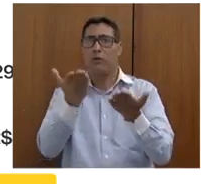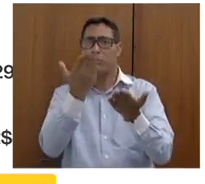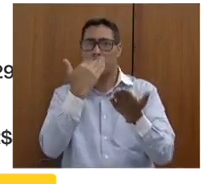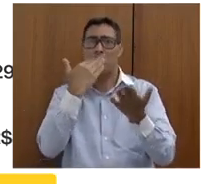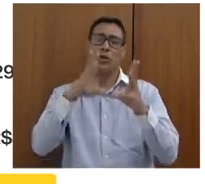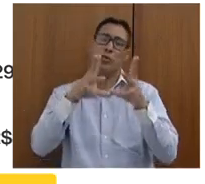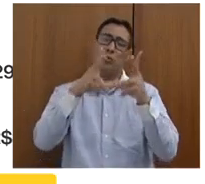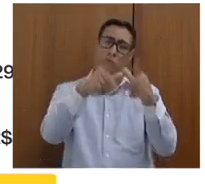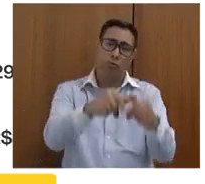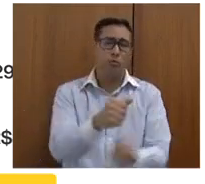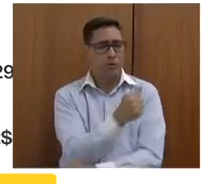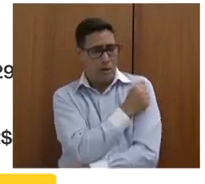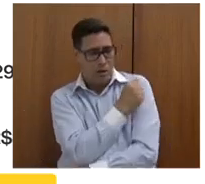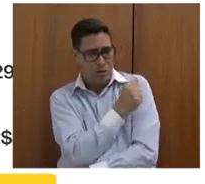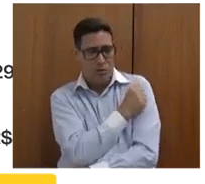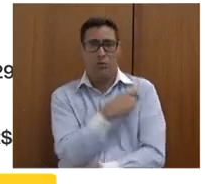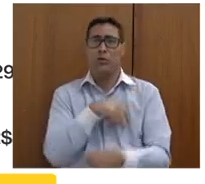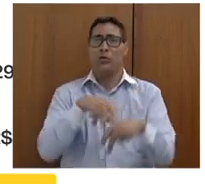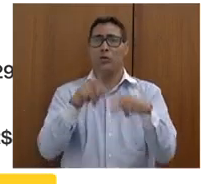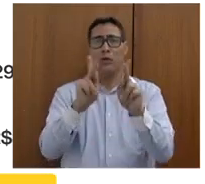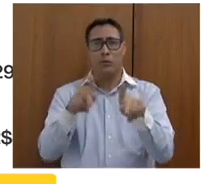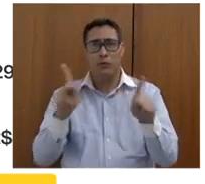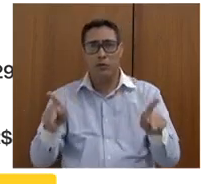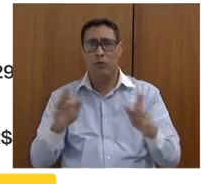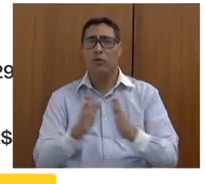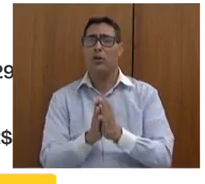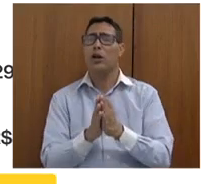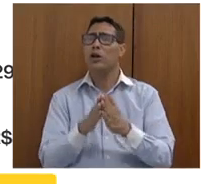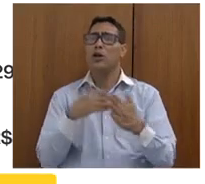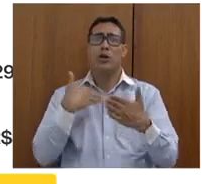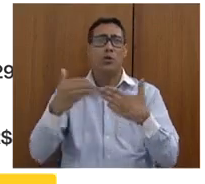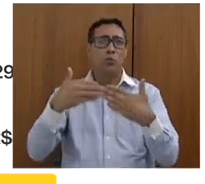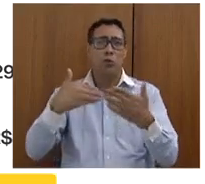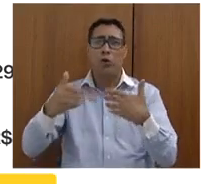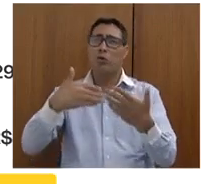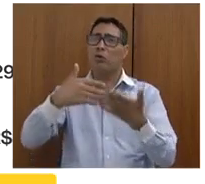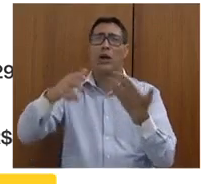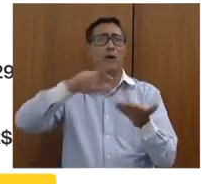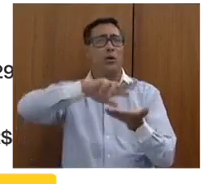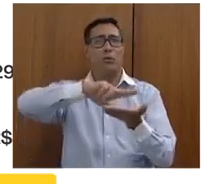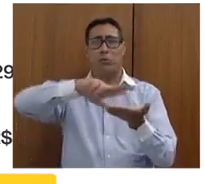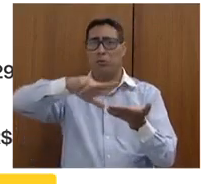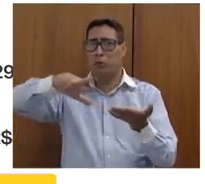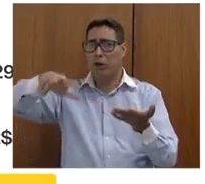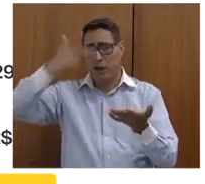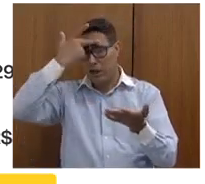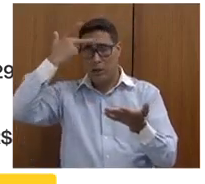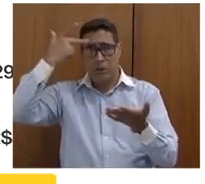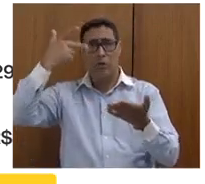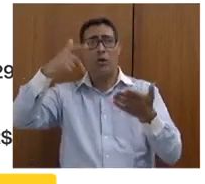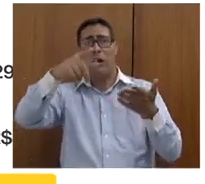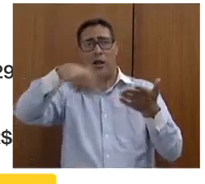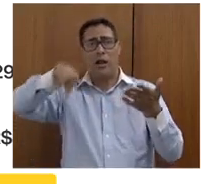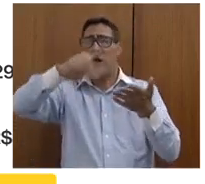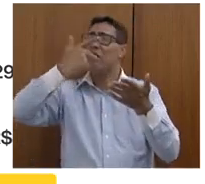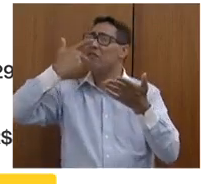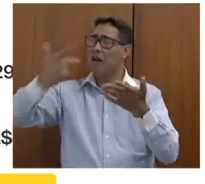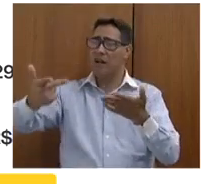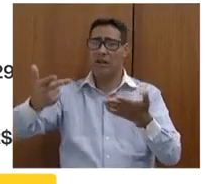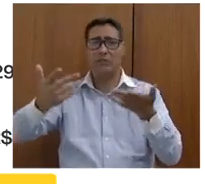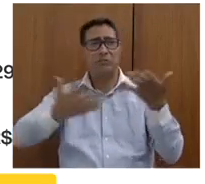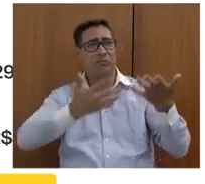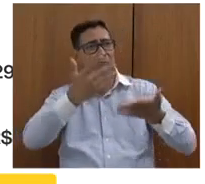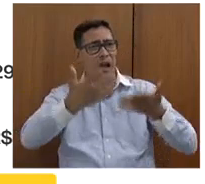servidores e aqui eu quero destacar que qualquer fala nesse estado que venha dizer que servidor